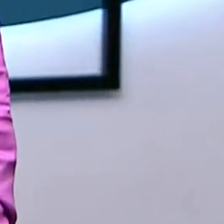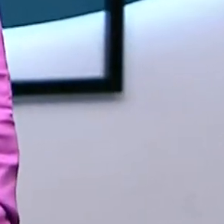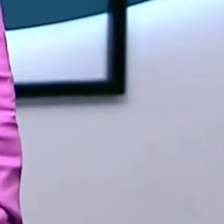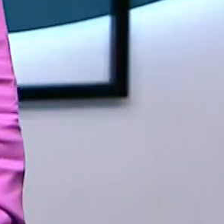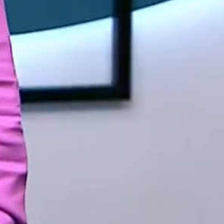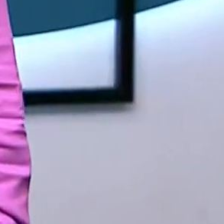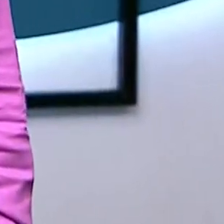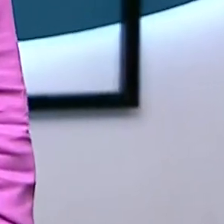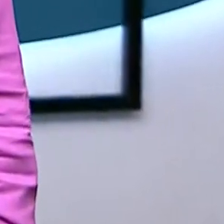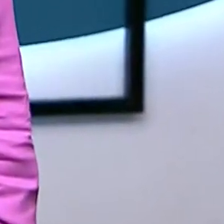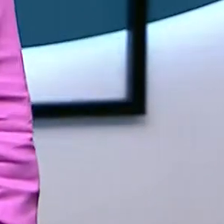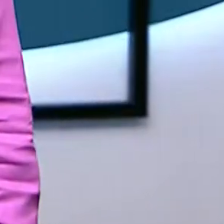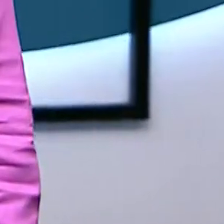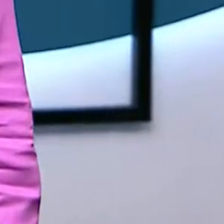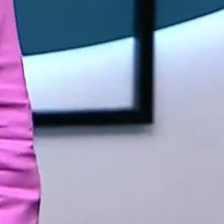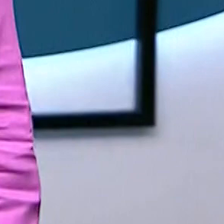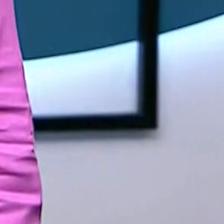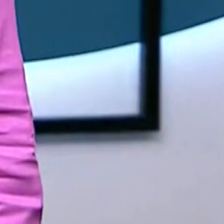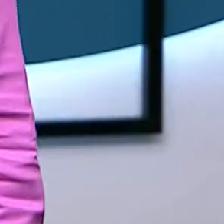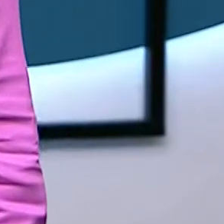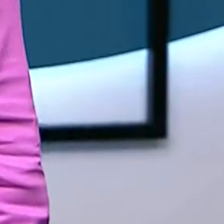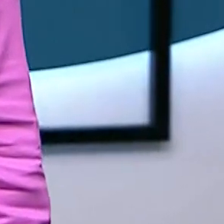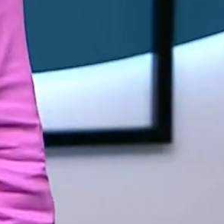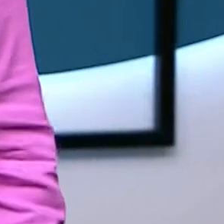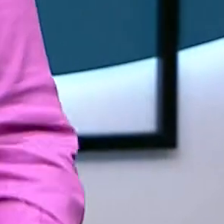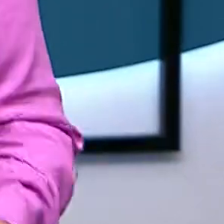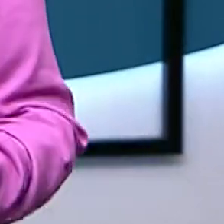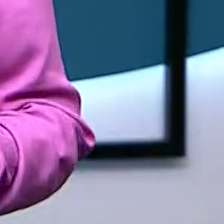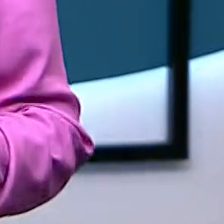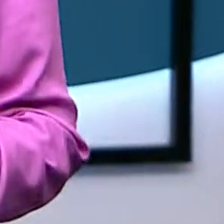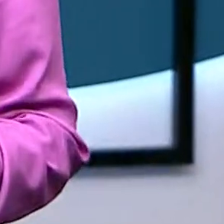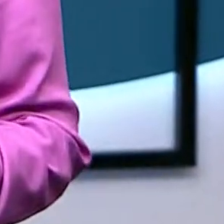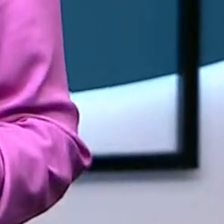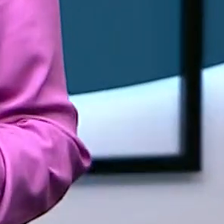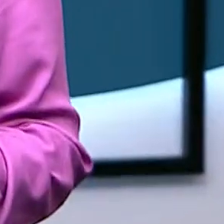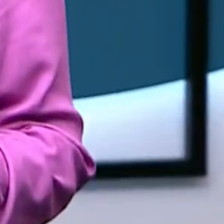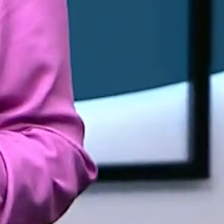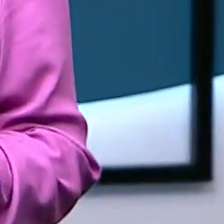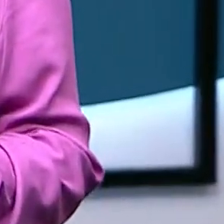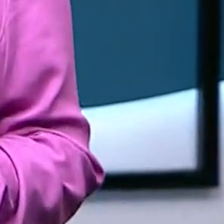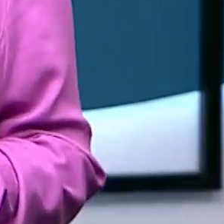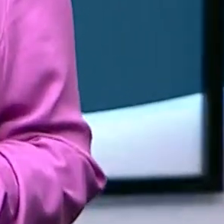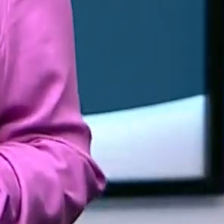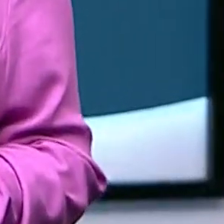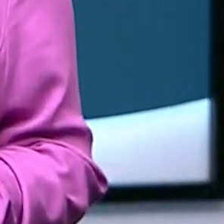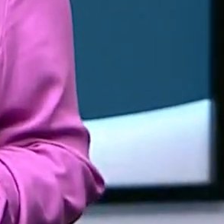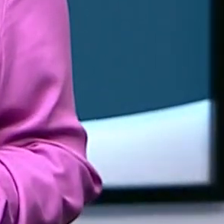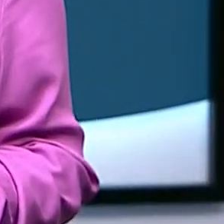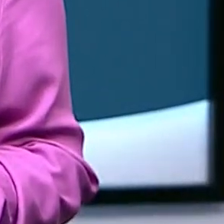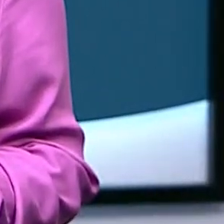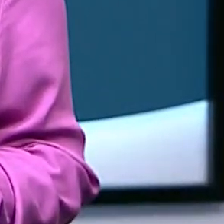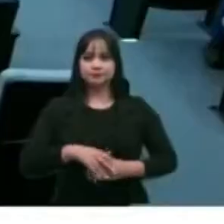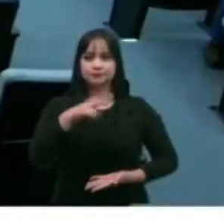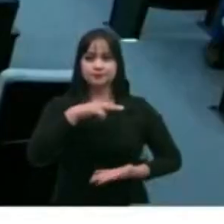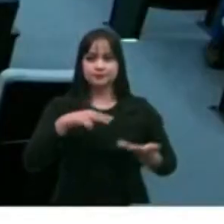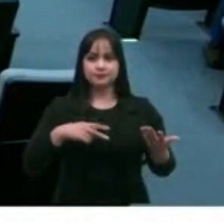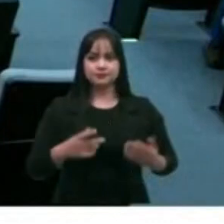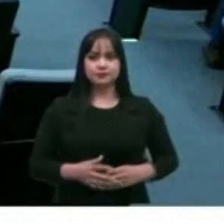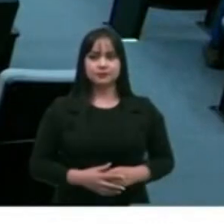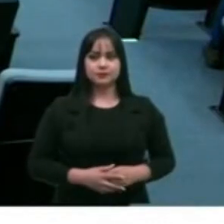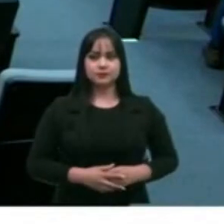revisões reclamações disciplinares a repórter evine Araújo tem os detalhes do que já foi analisado pela manhã